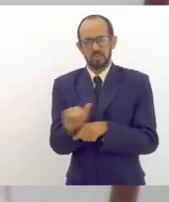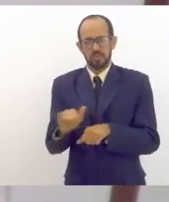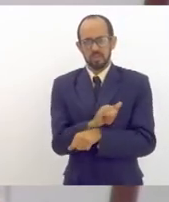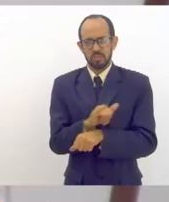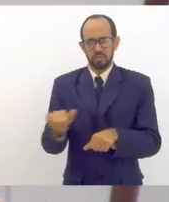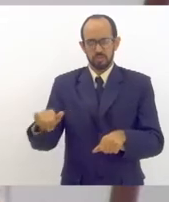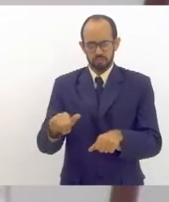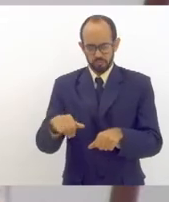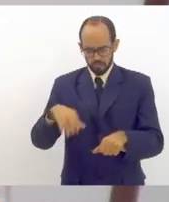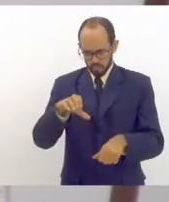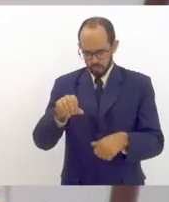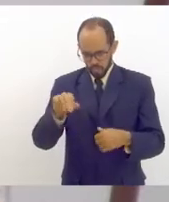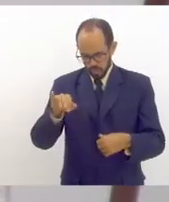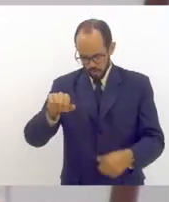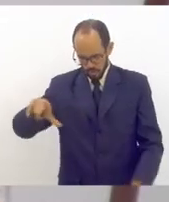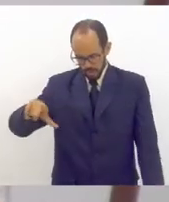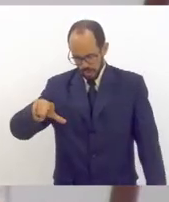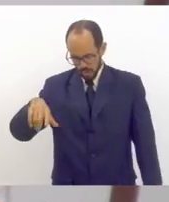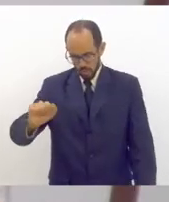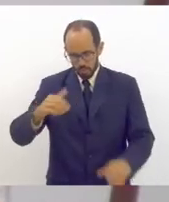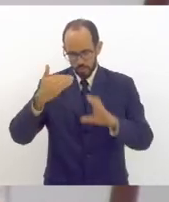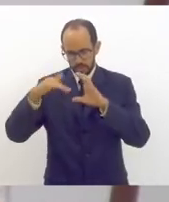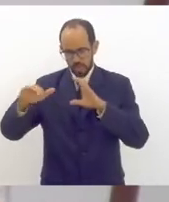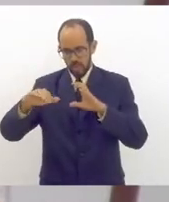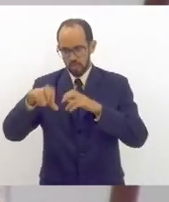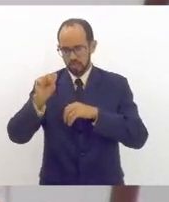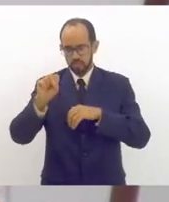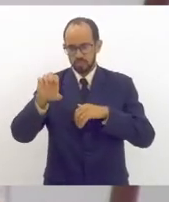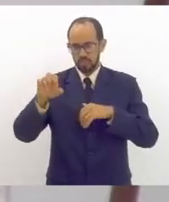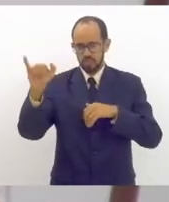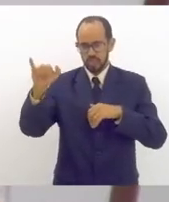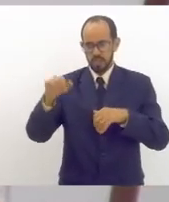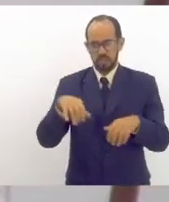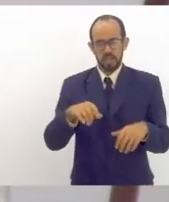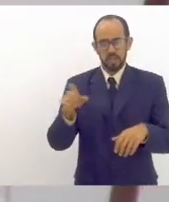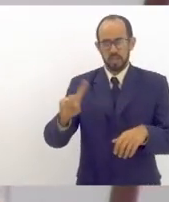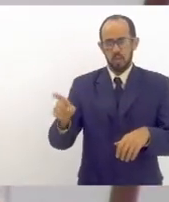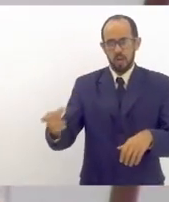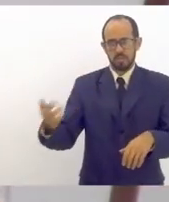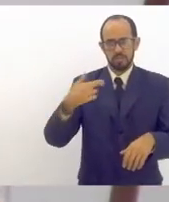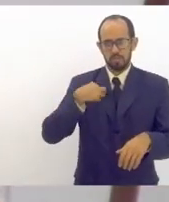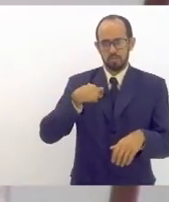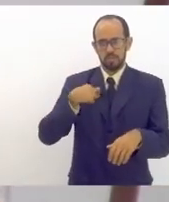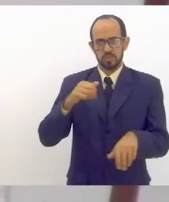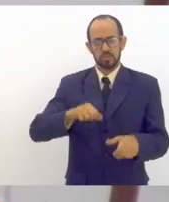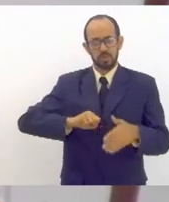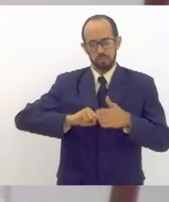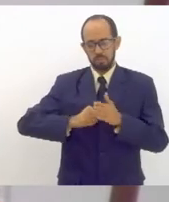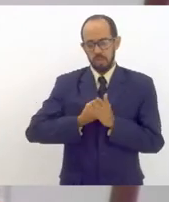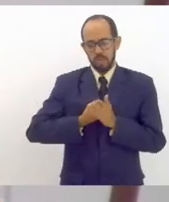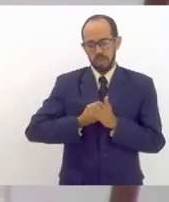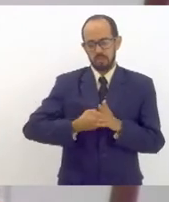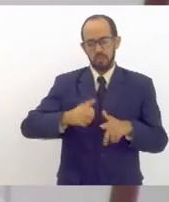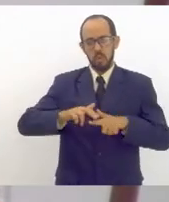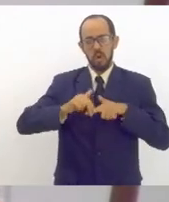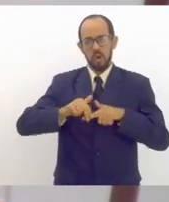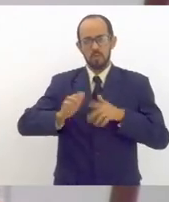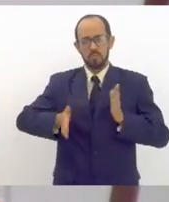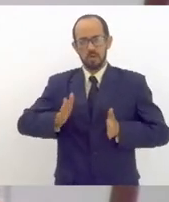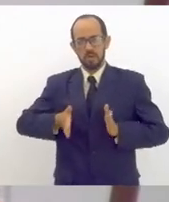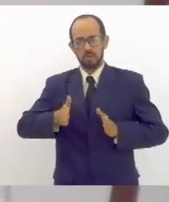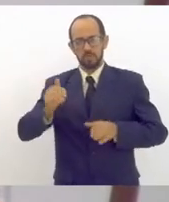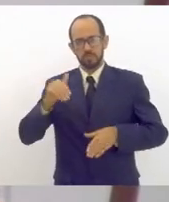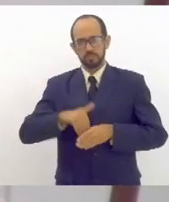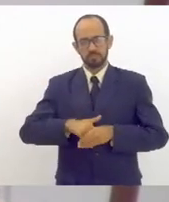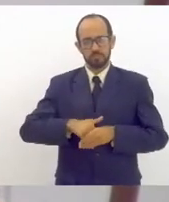coronel mandar eu sei ele não responde a gente fica travado no período eleitoral faz a primeira audiência que era para dar